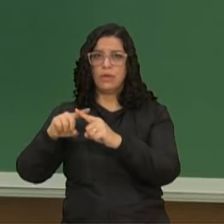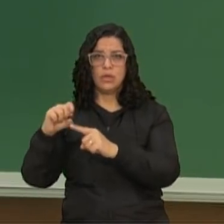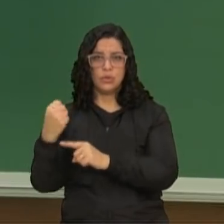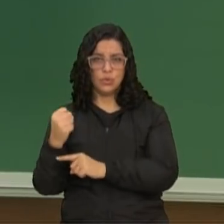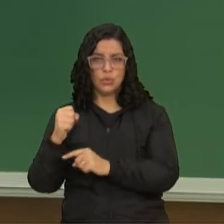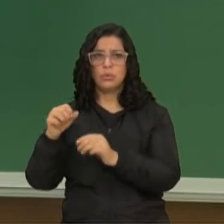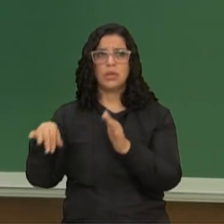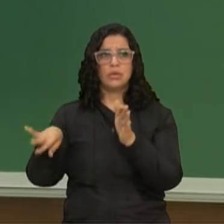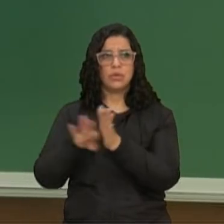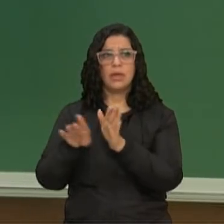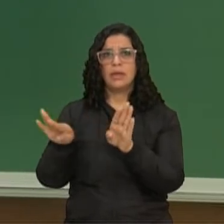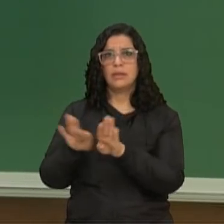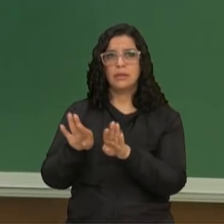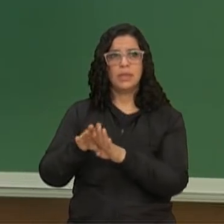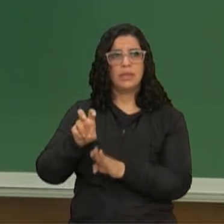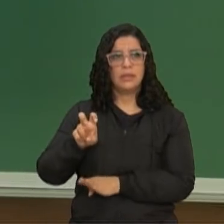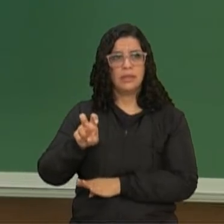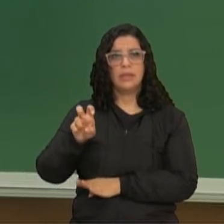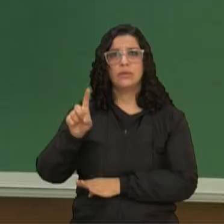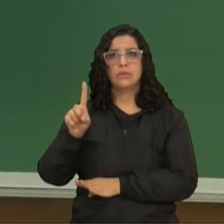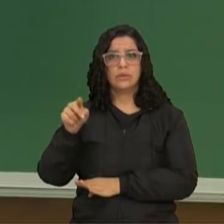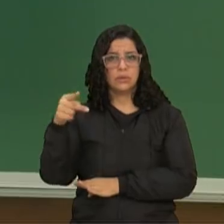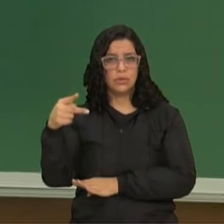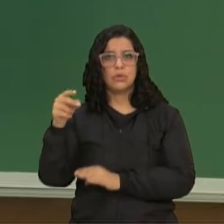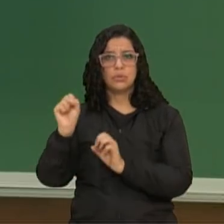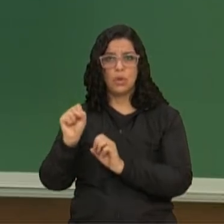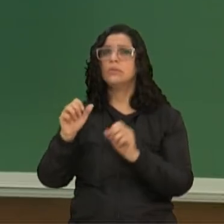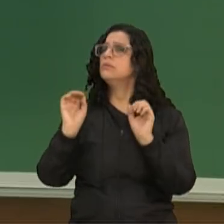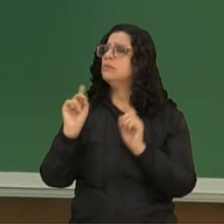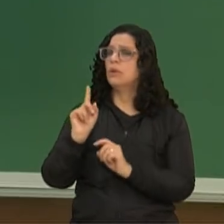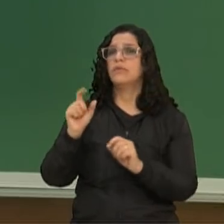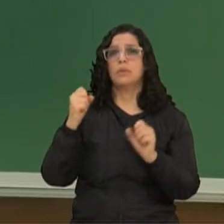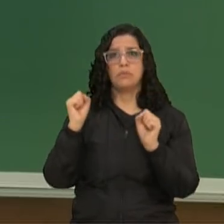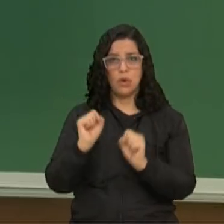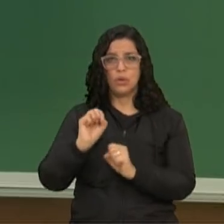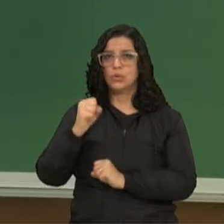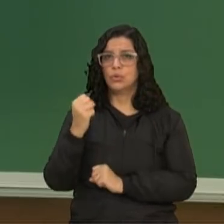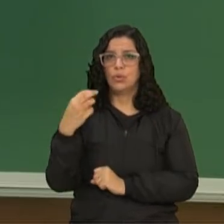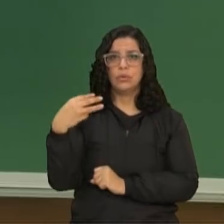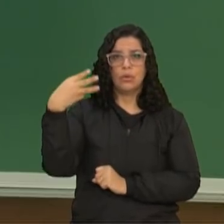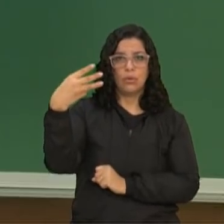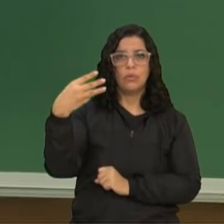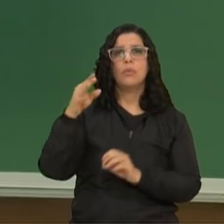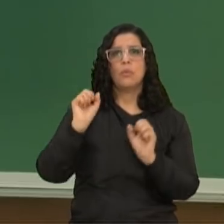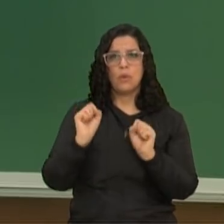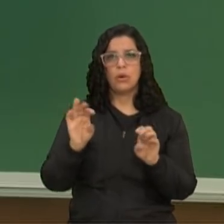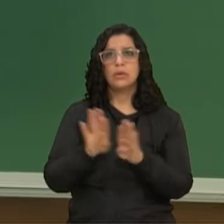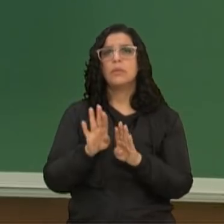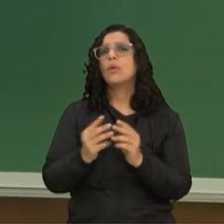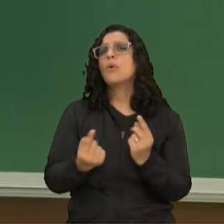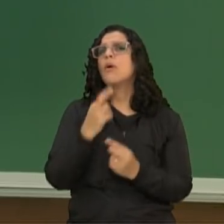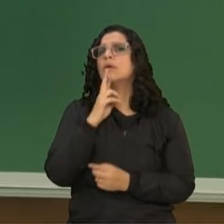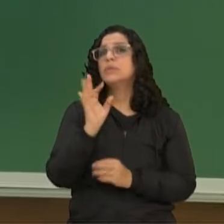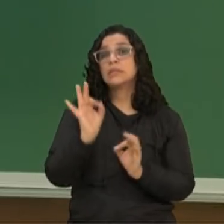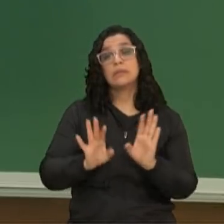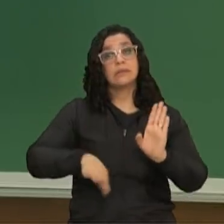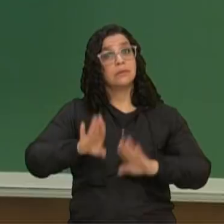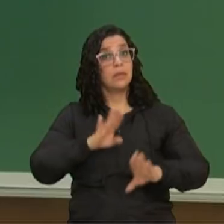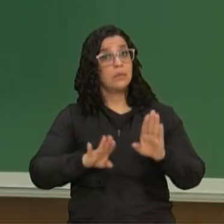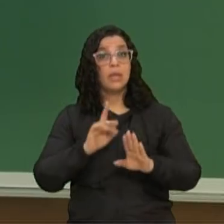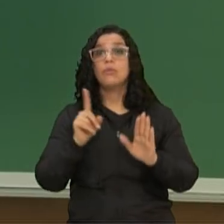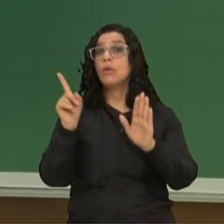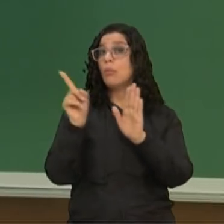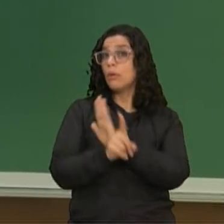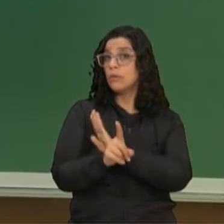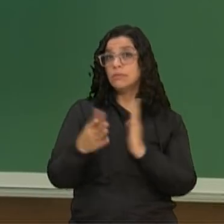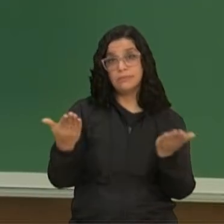512? Não, eu poderia deixar indicado aqui 8 elevado ao cubo. Qual a resposta que é a correta? Depende da situação